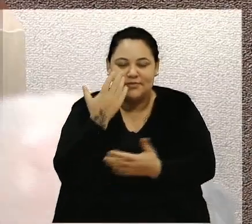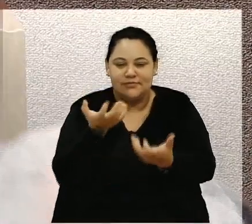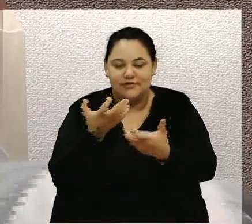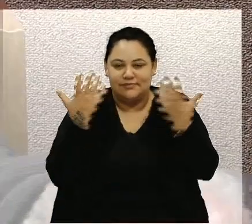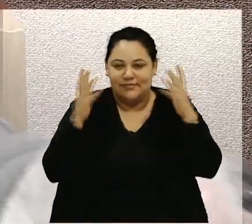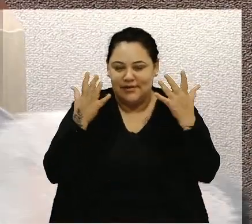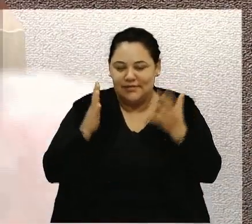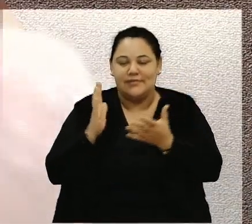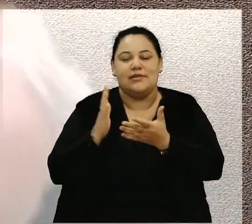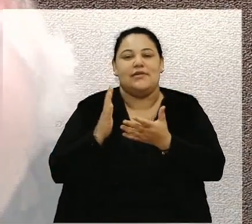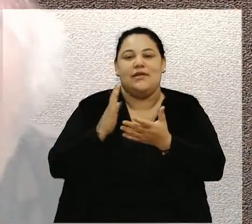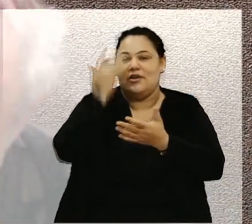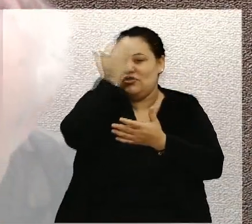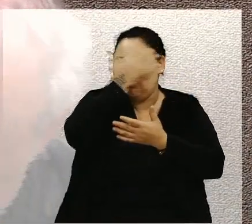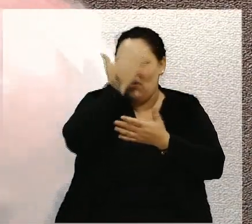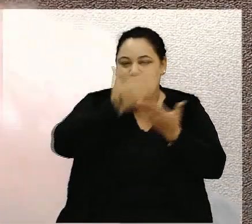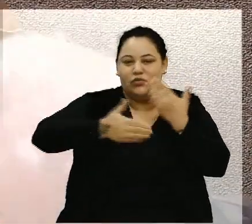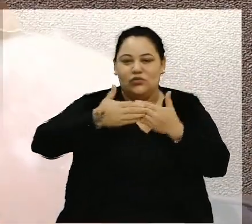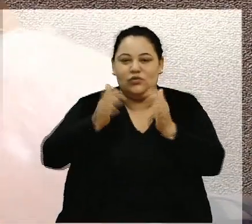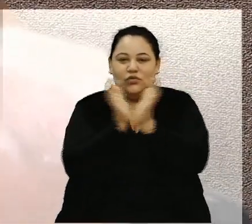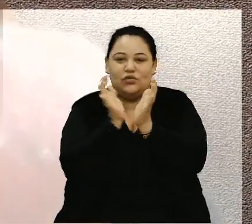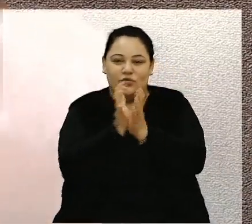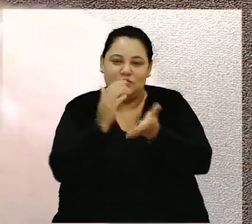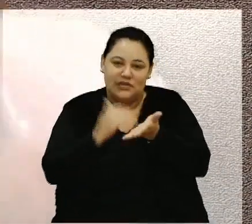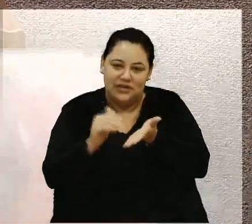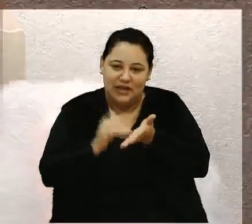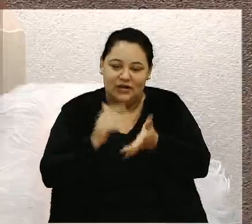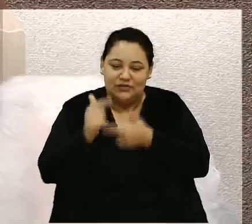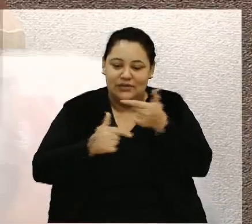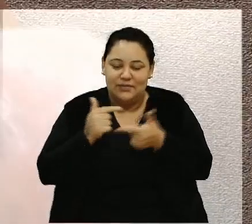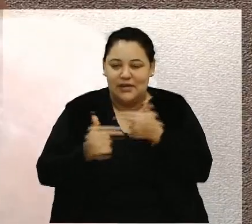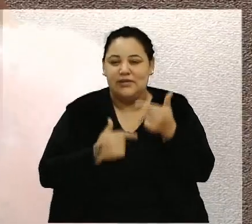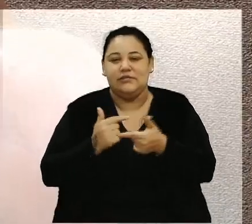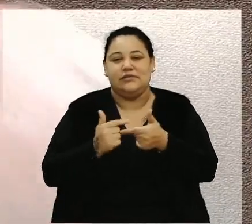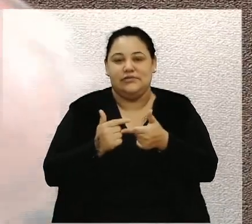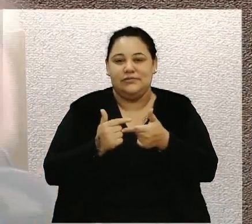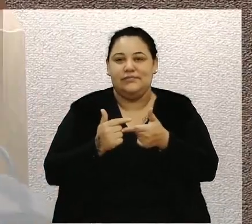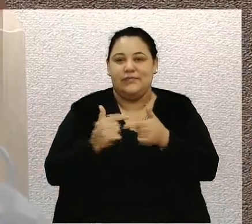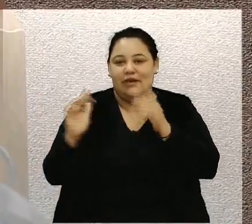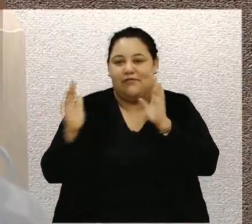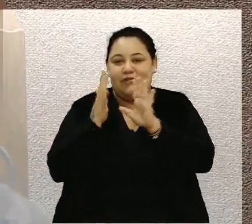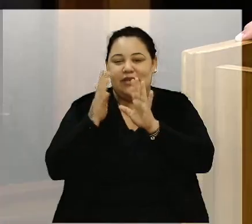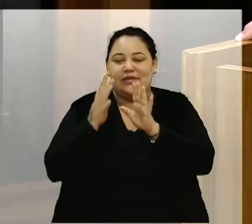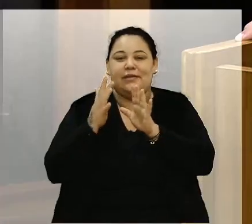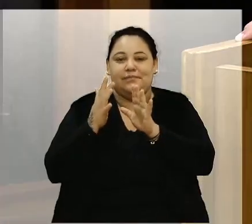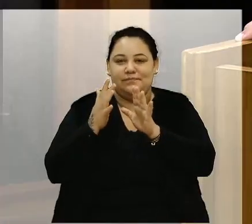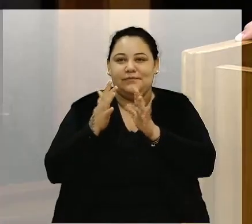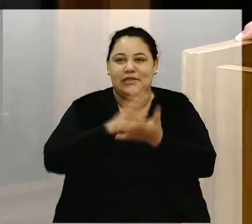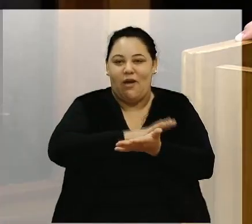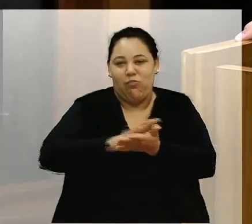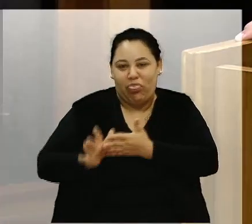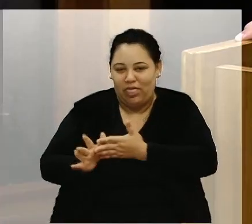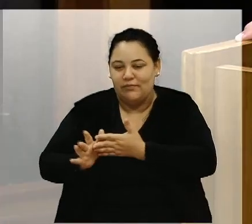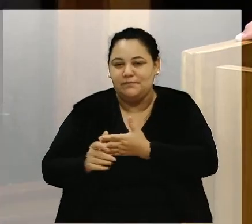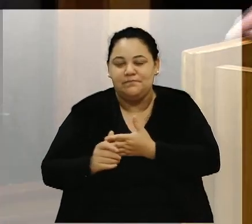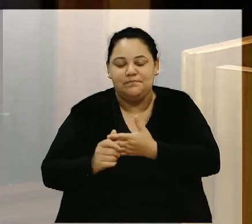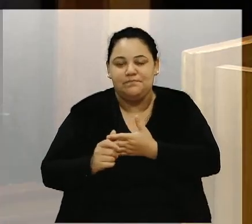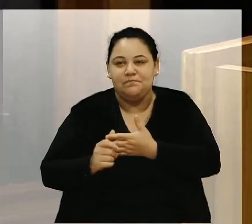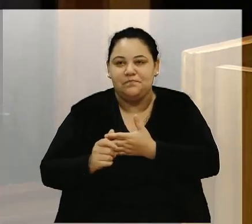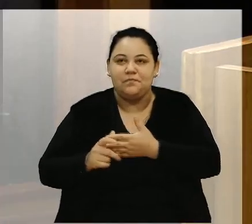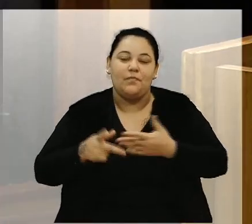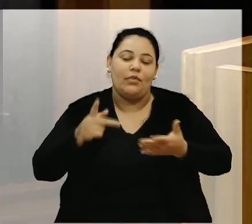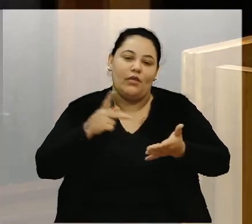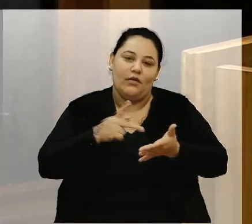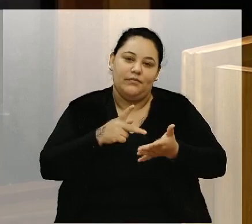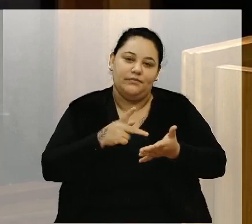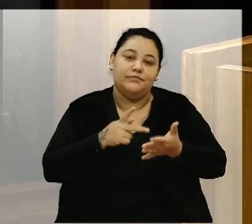sua equipe também, os secretários que estão agindo prontamente a essa forte crise. Obrigado. Perfeito, esse detalhe é bem colocado, porque